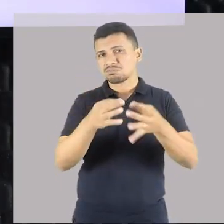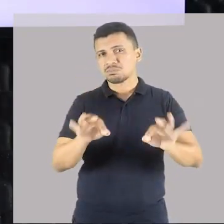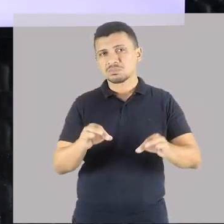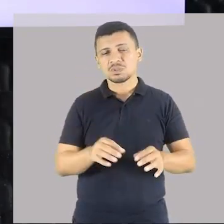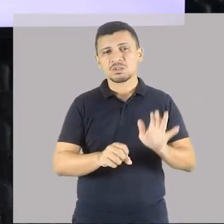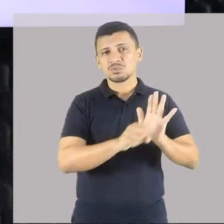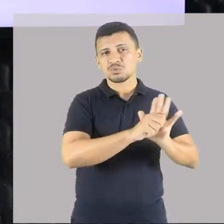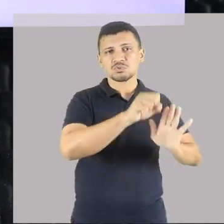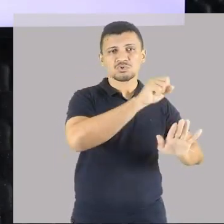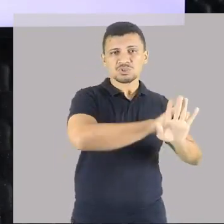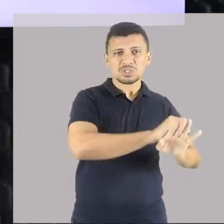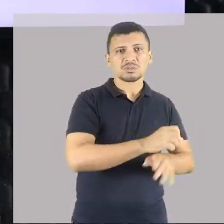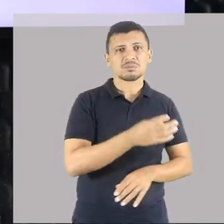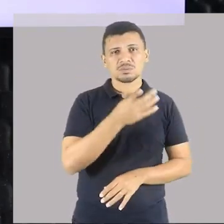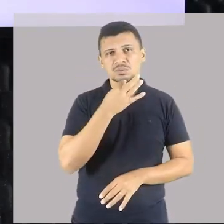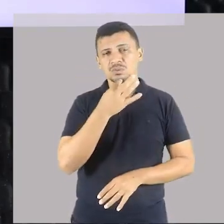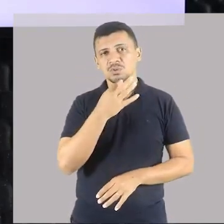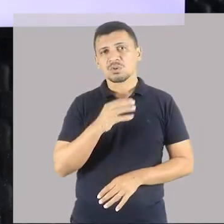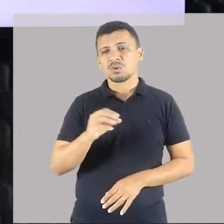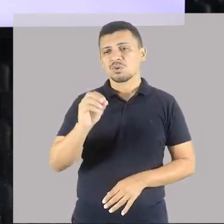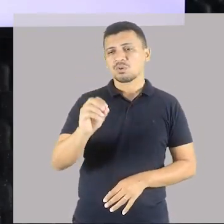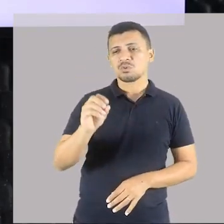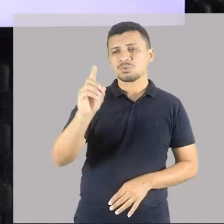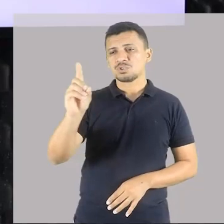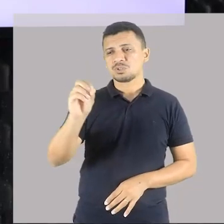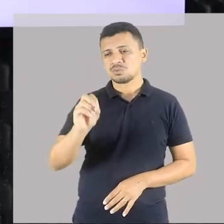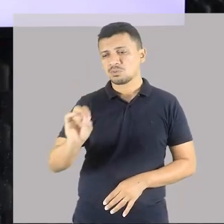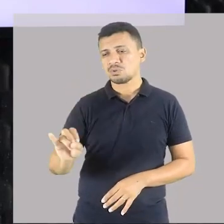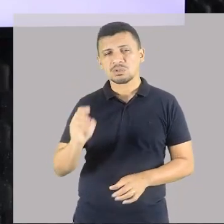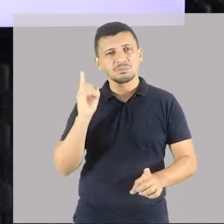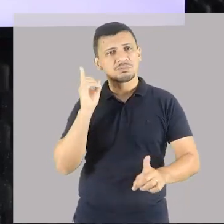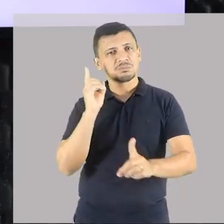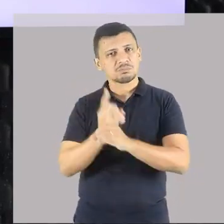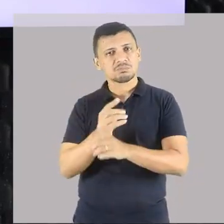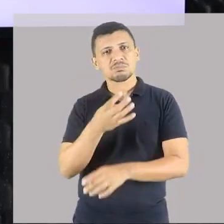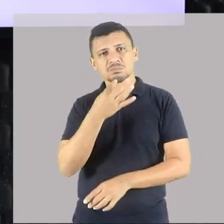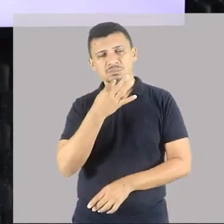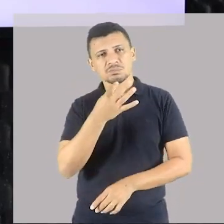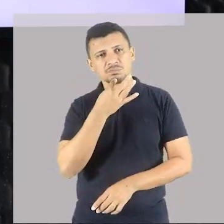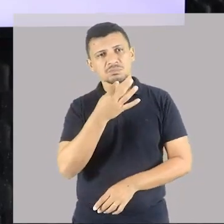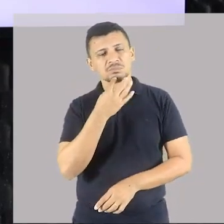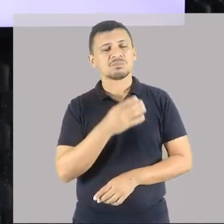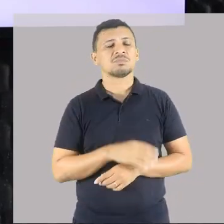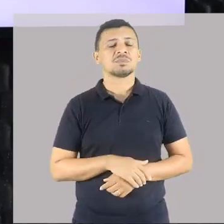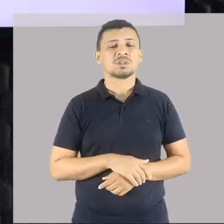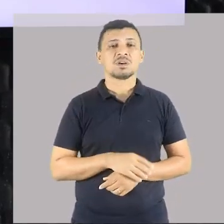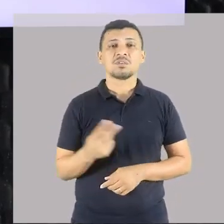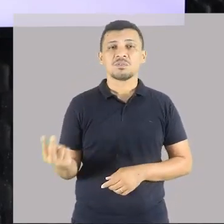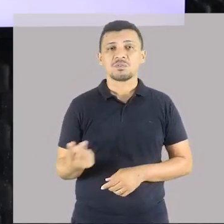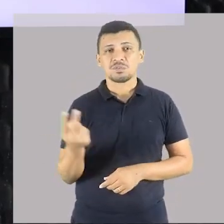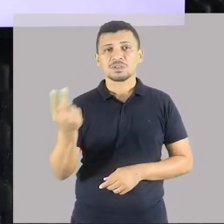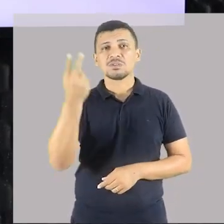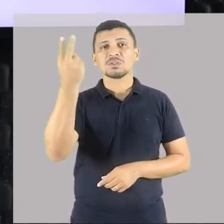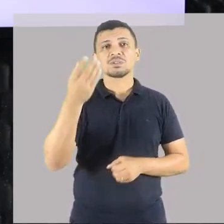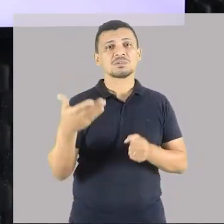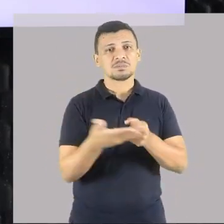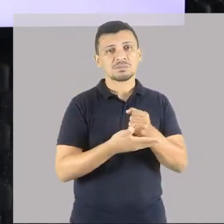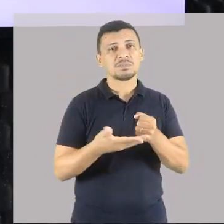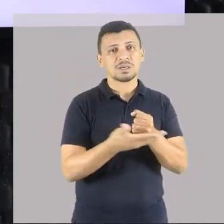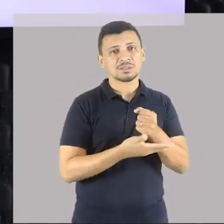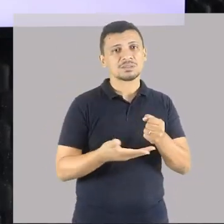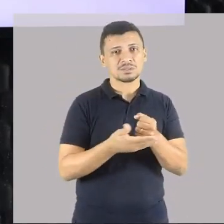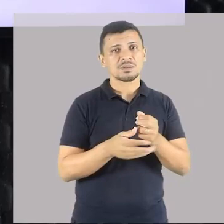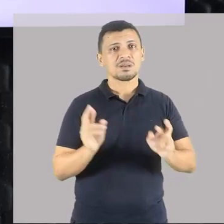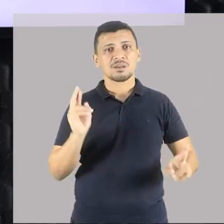do sujeito, é o reconhecimento do objeto, é o reconhecimento do adjunto adverbial, certo? Os valores básicos das